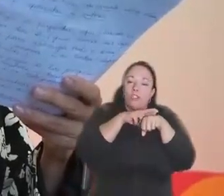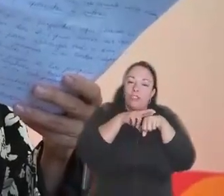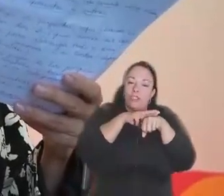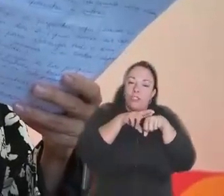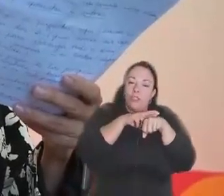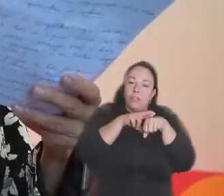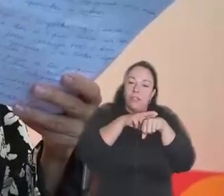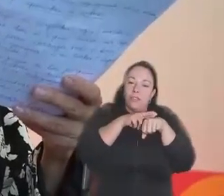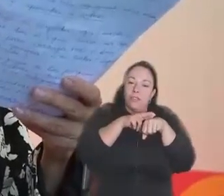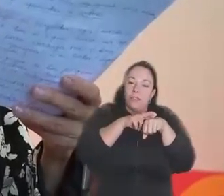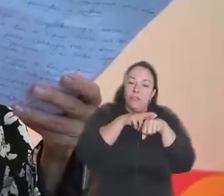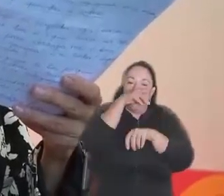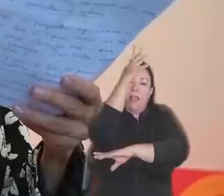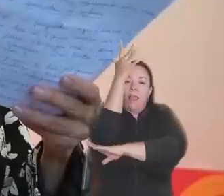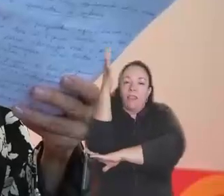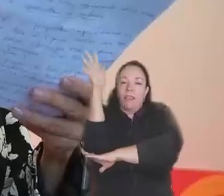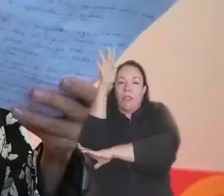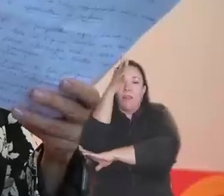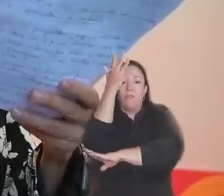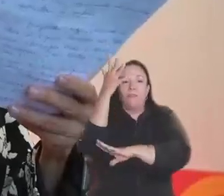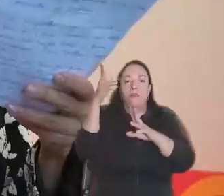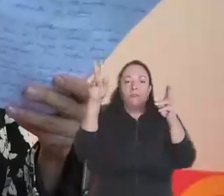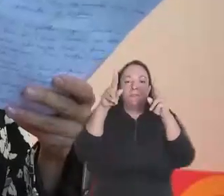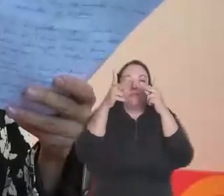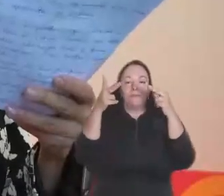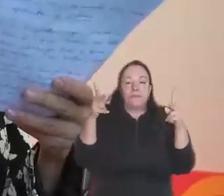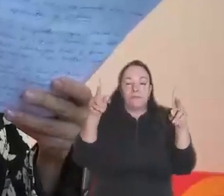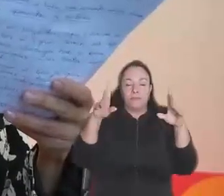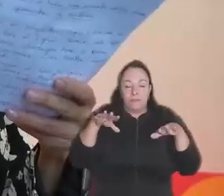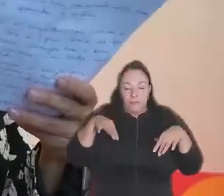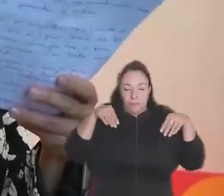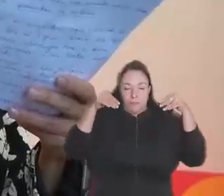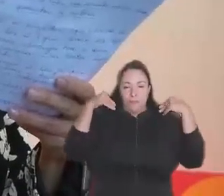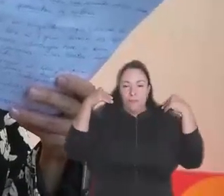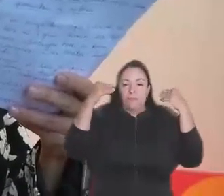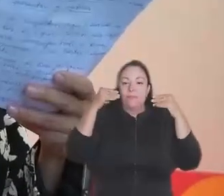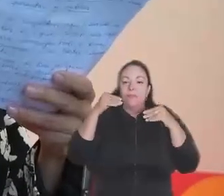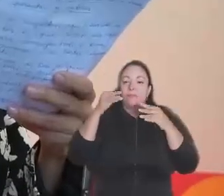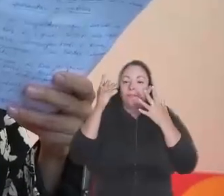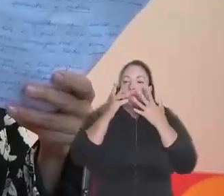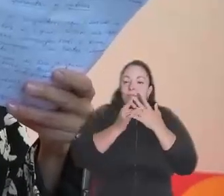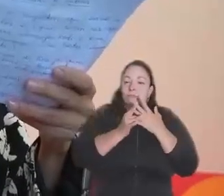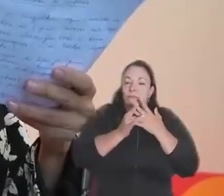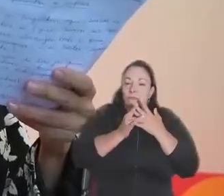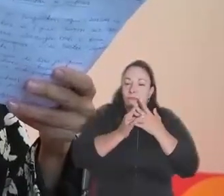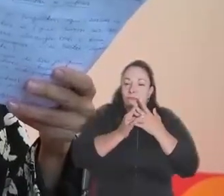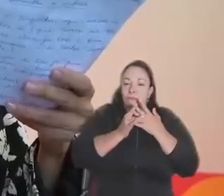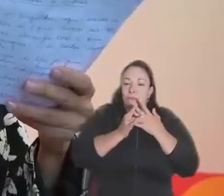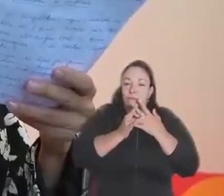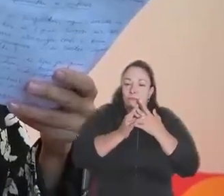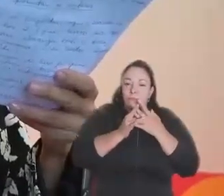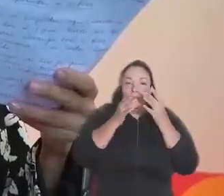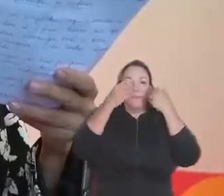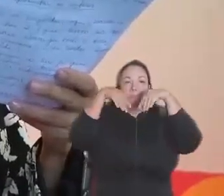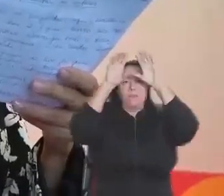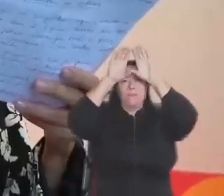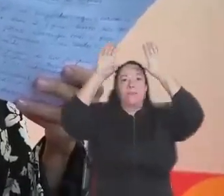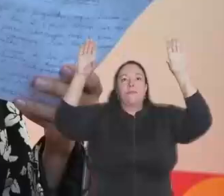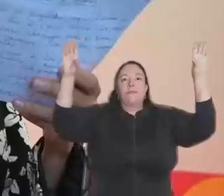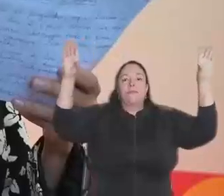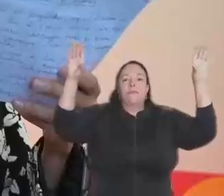fina como um véu de noiva. O pirilampo coreógrafo. O céu